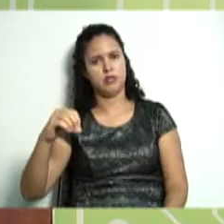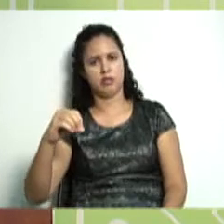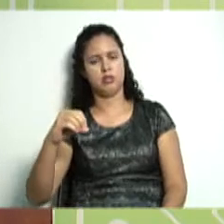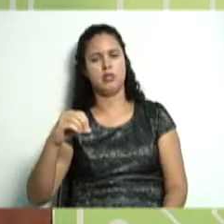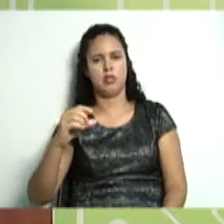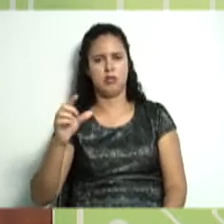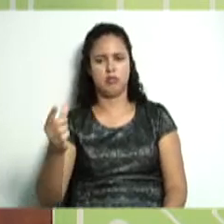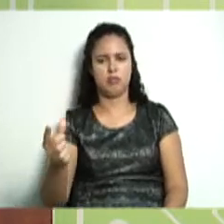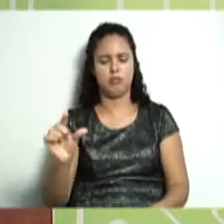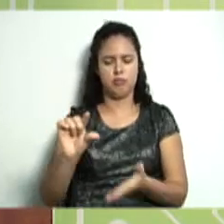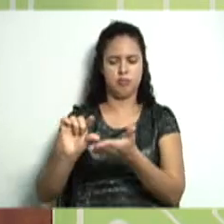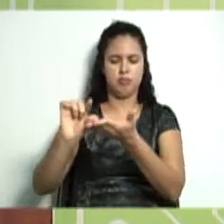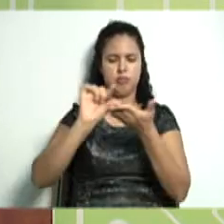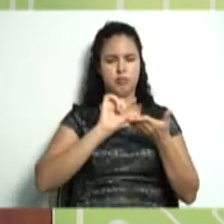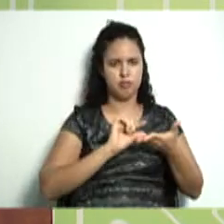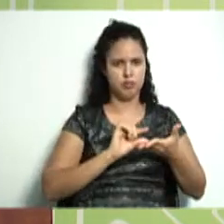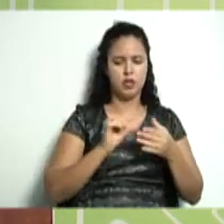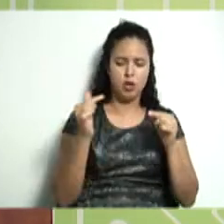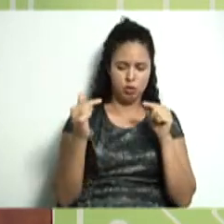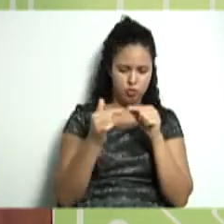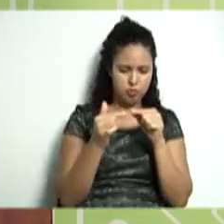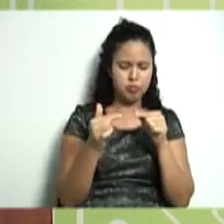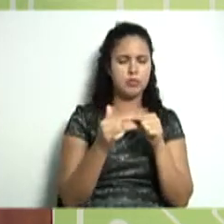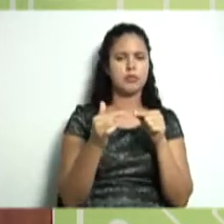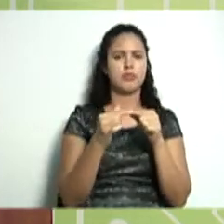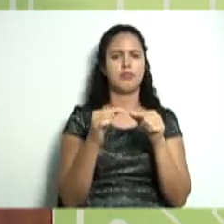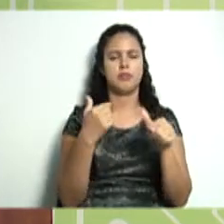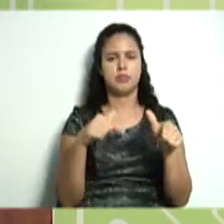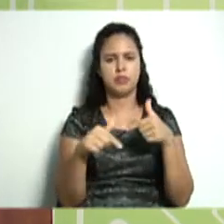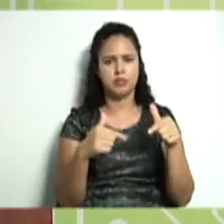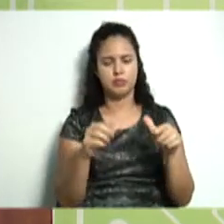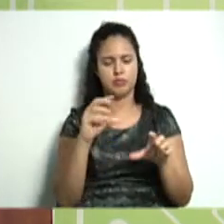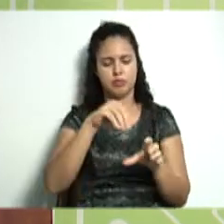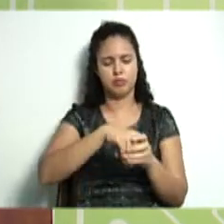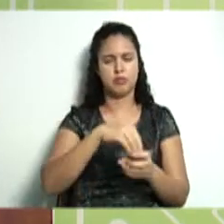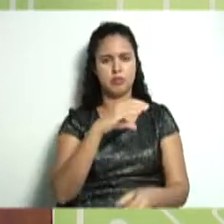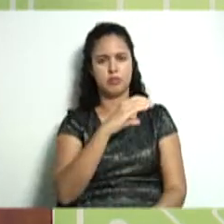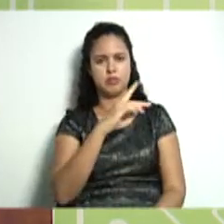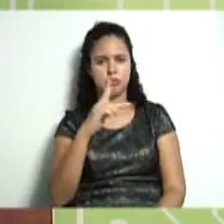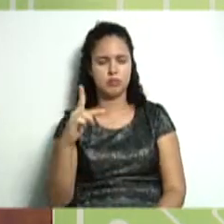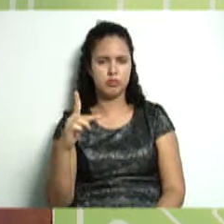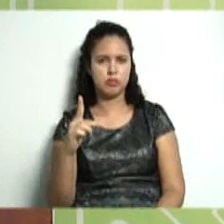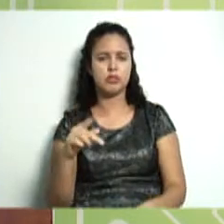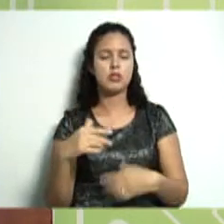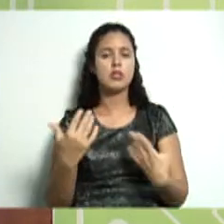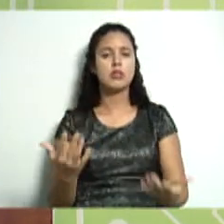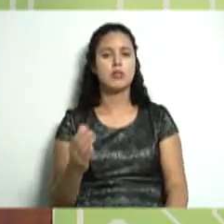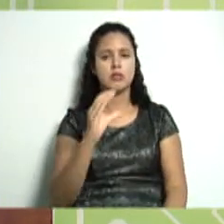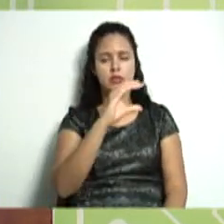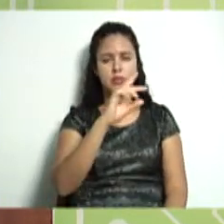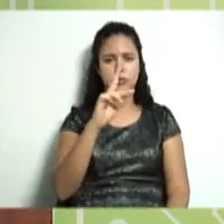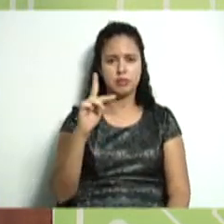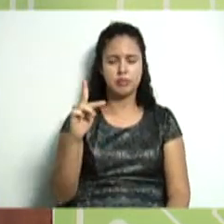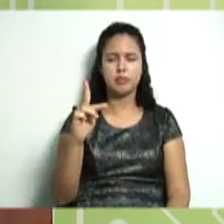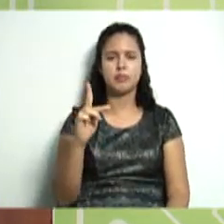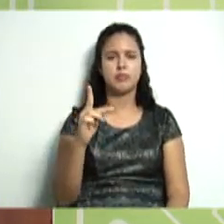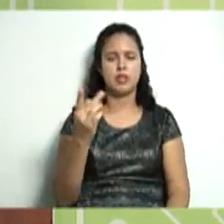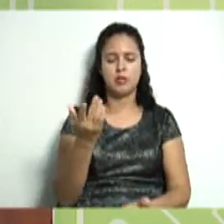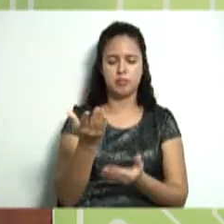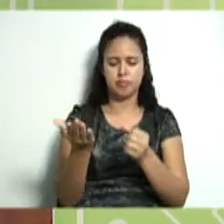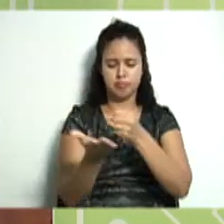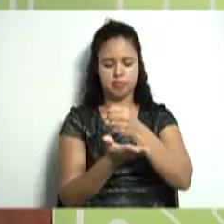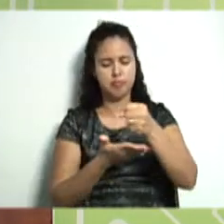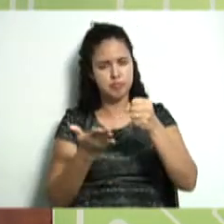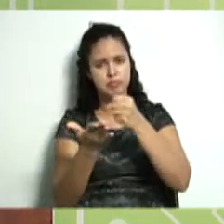compatível com a minha produção dentro daquela cooperativa. Então, veja, a cooperativa, ela está